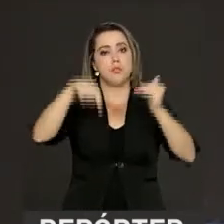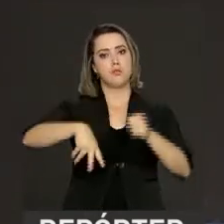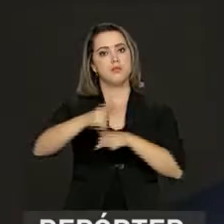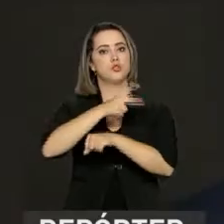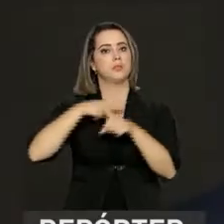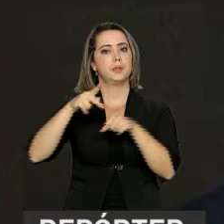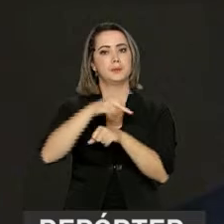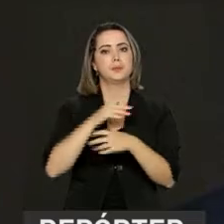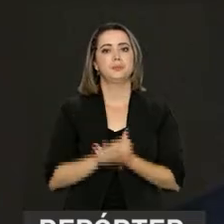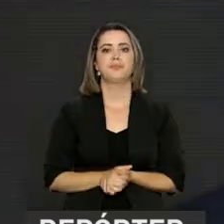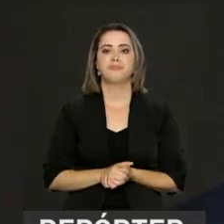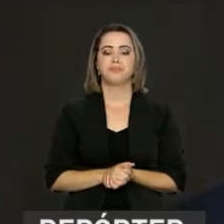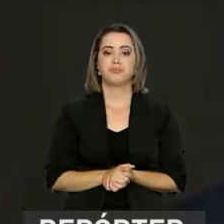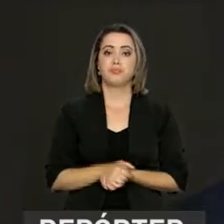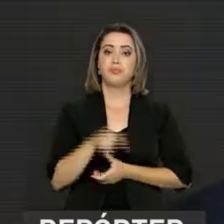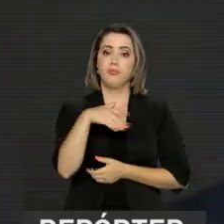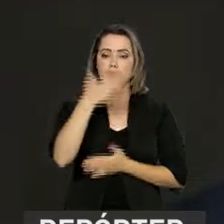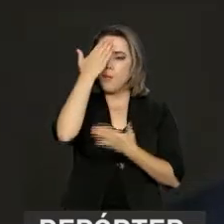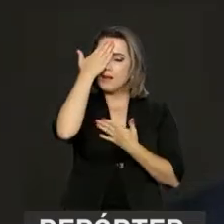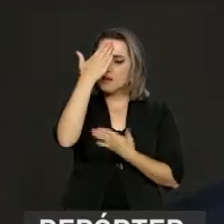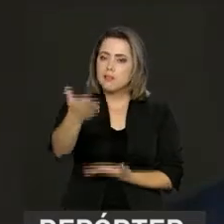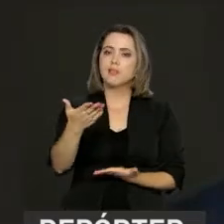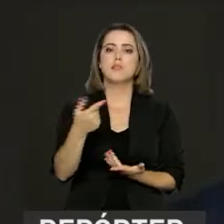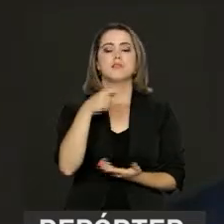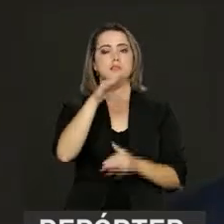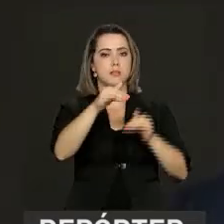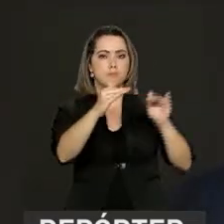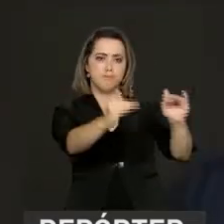ao agradecer a homenagem